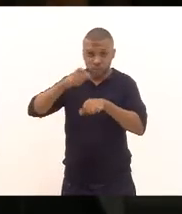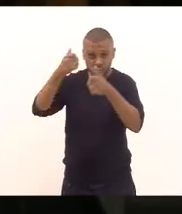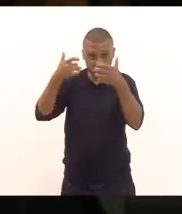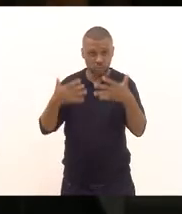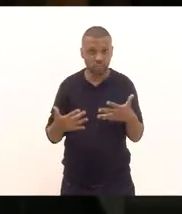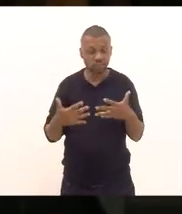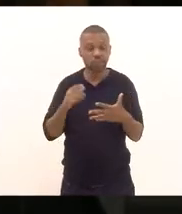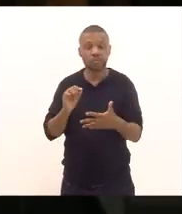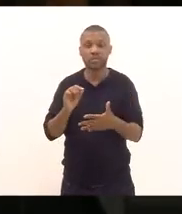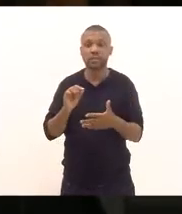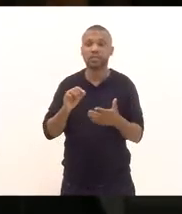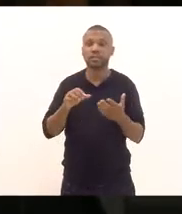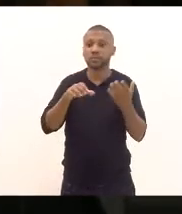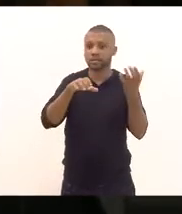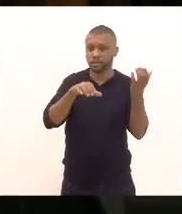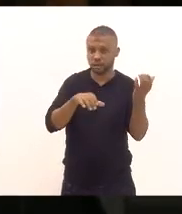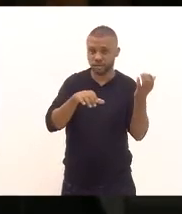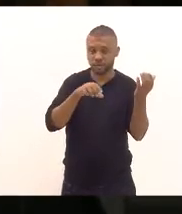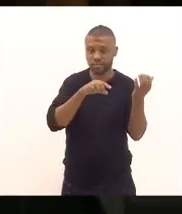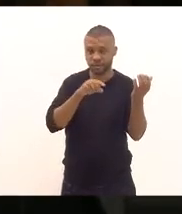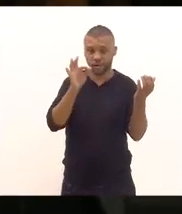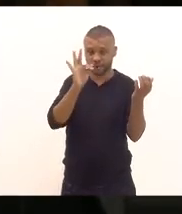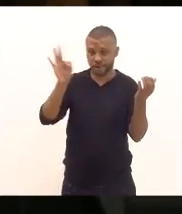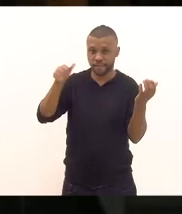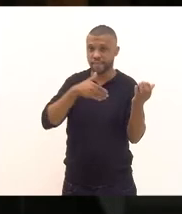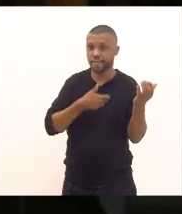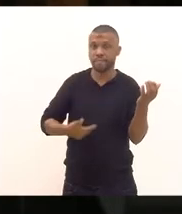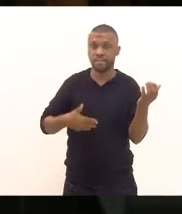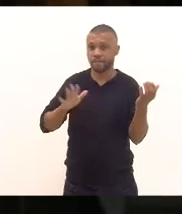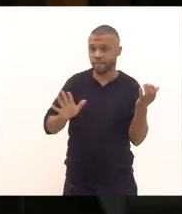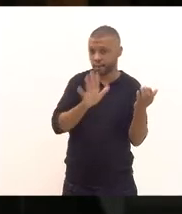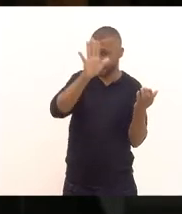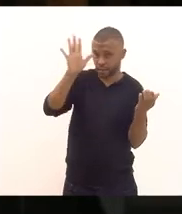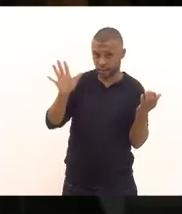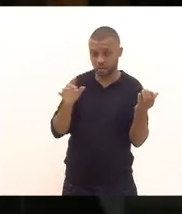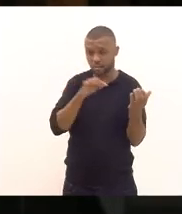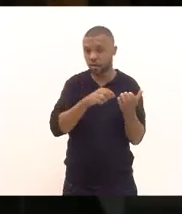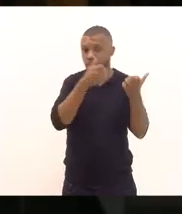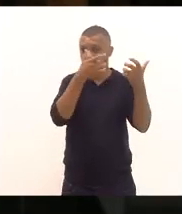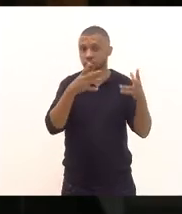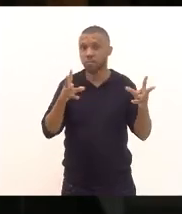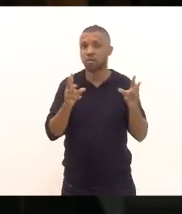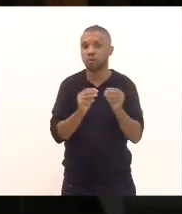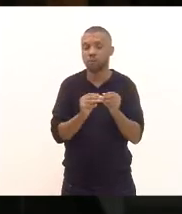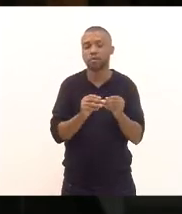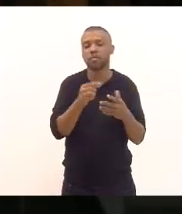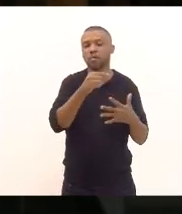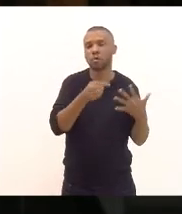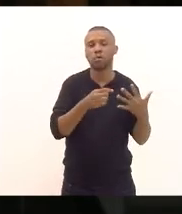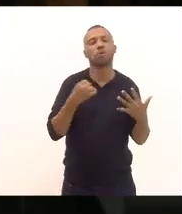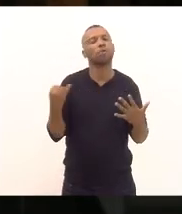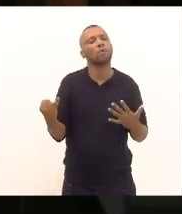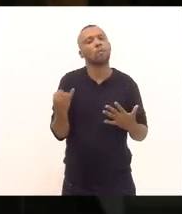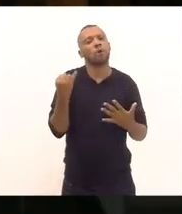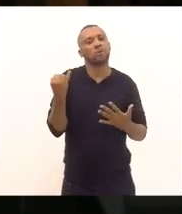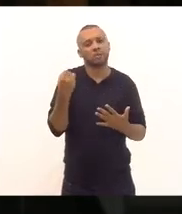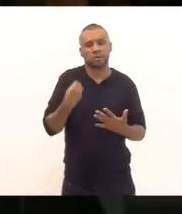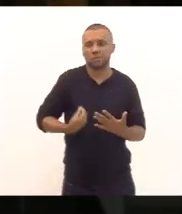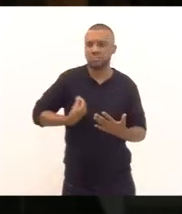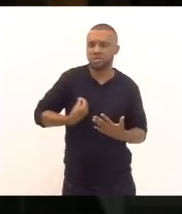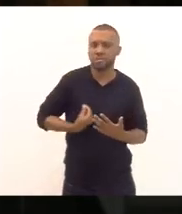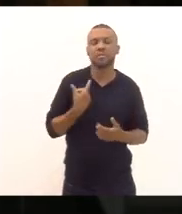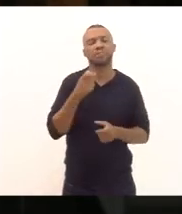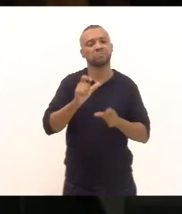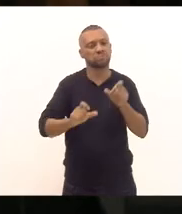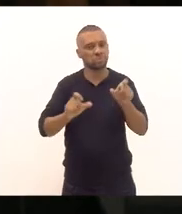a câmara federal o congresso que são bens e serviços essenciais